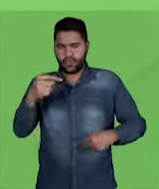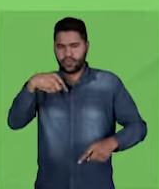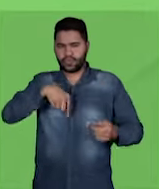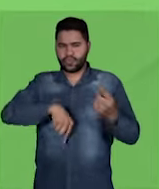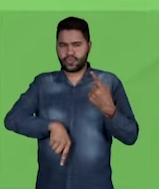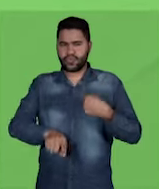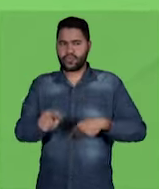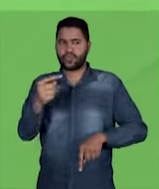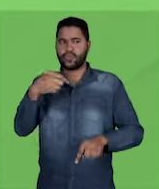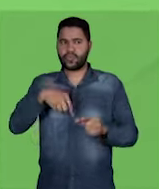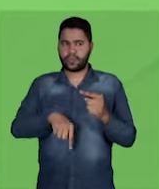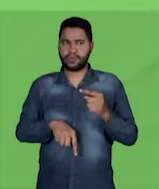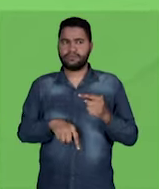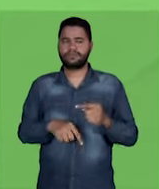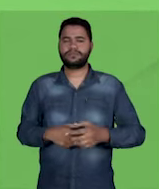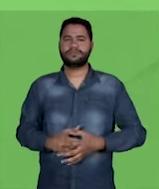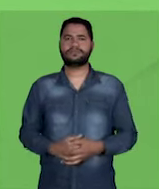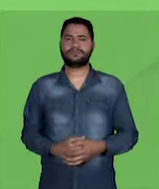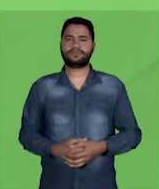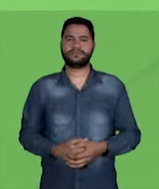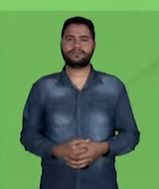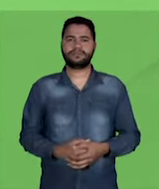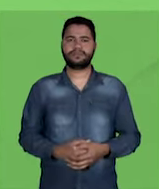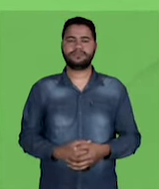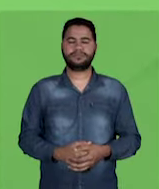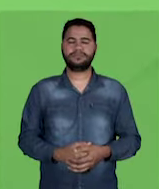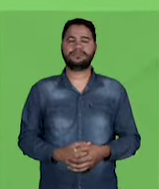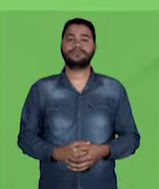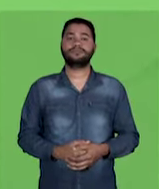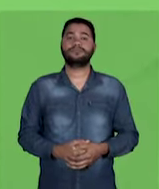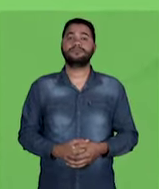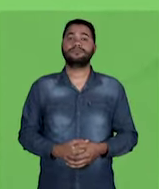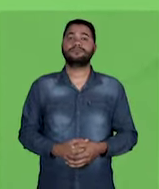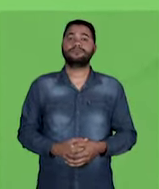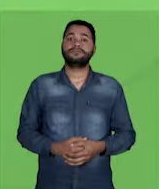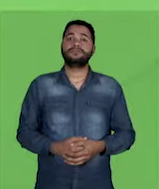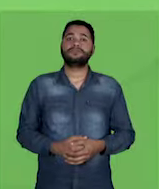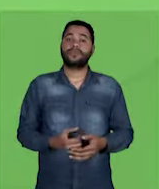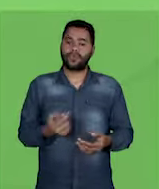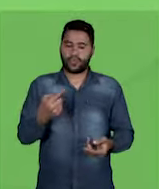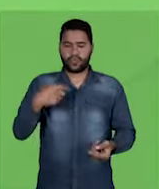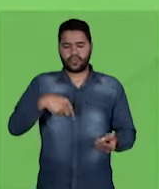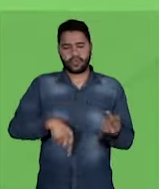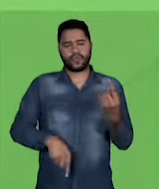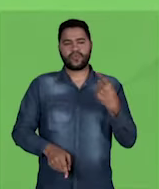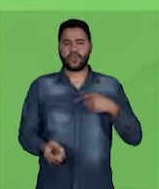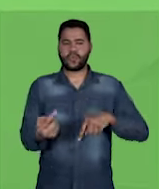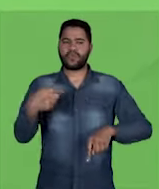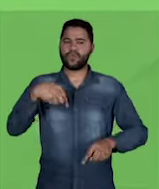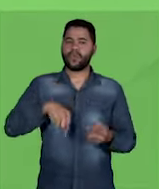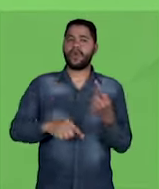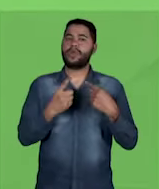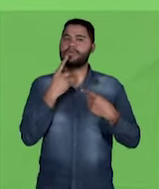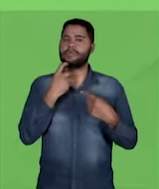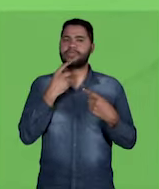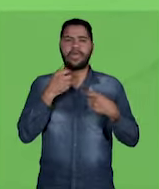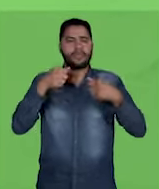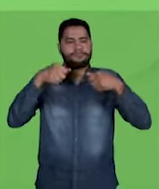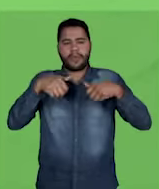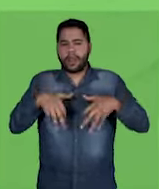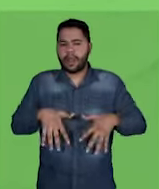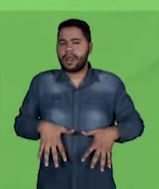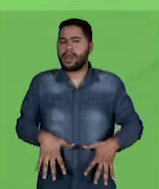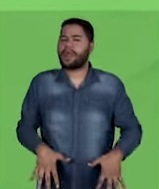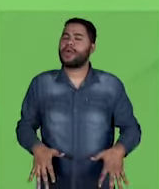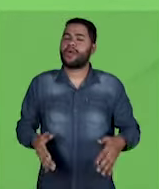já porque que partem a artéria e chega a veia, levando e trazendo sangue para todo o corpo.